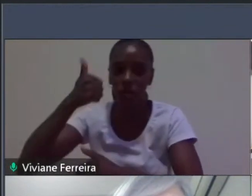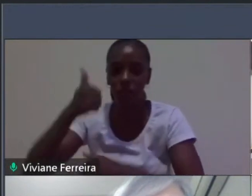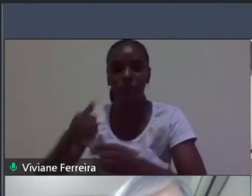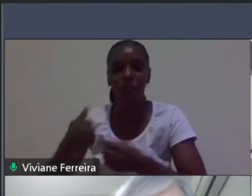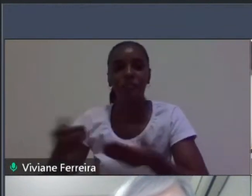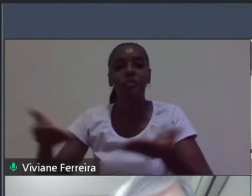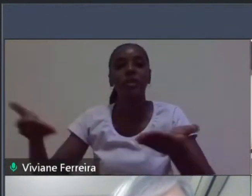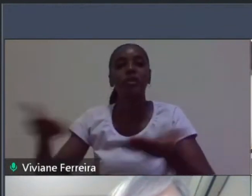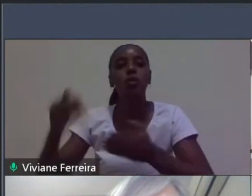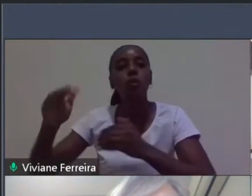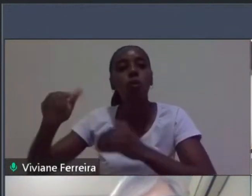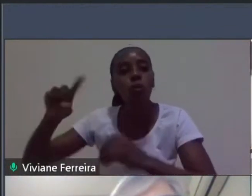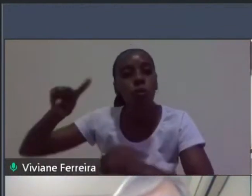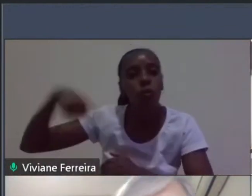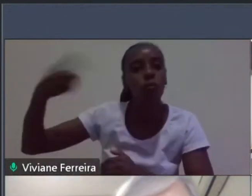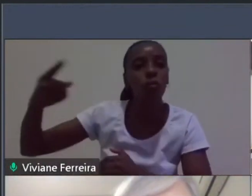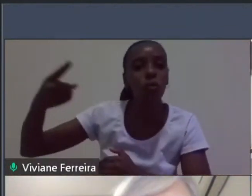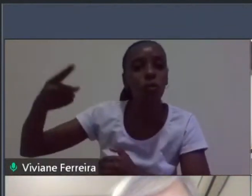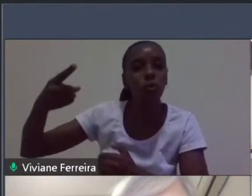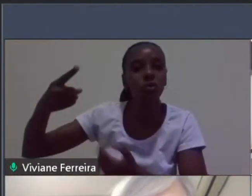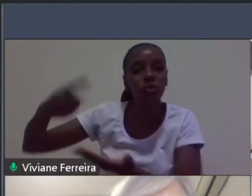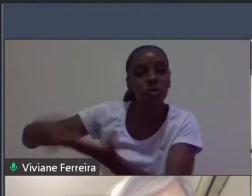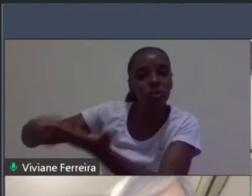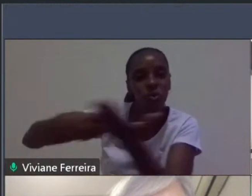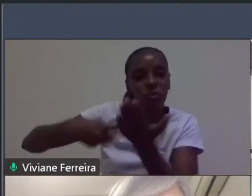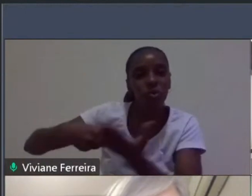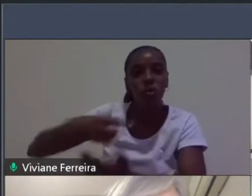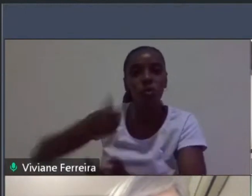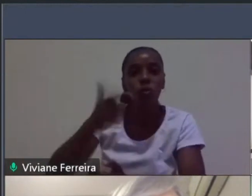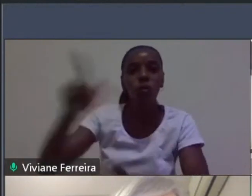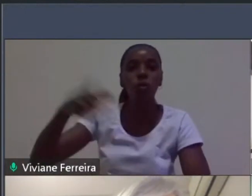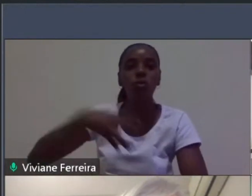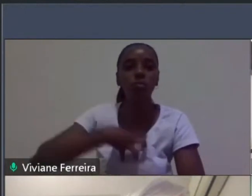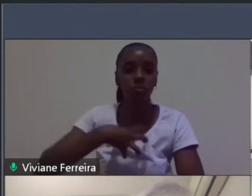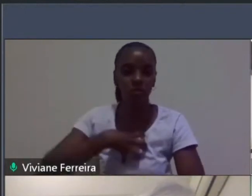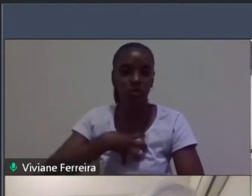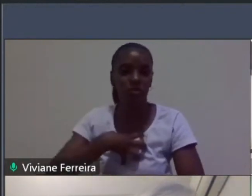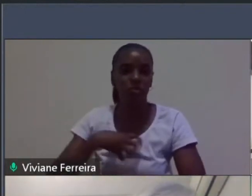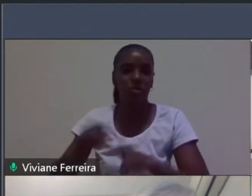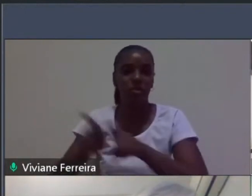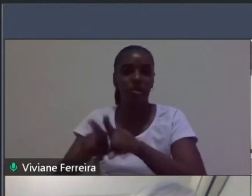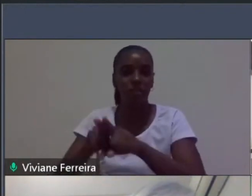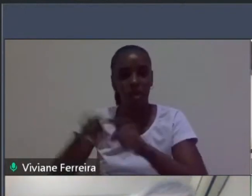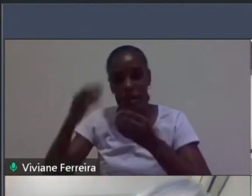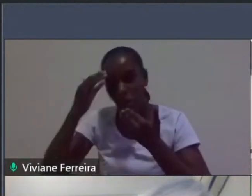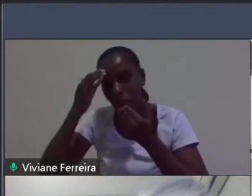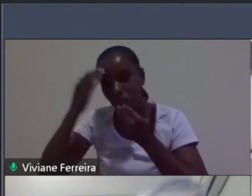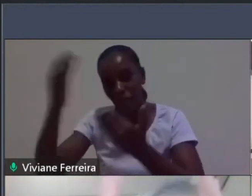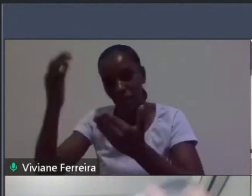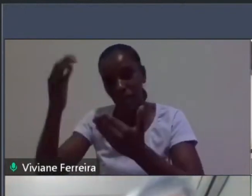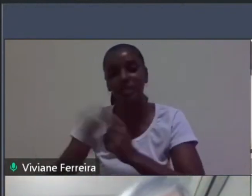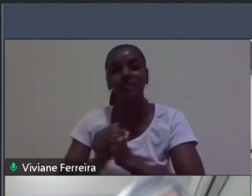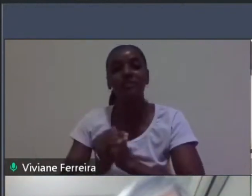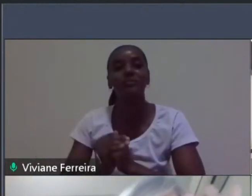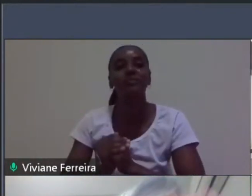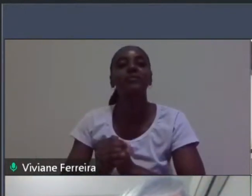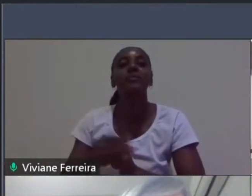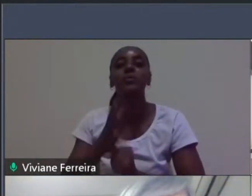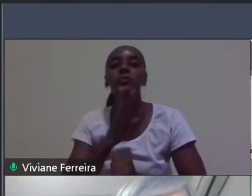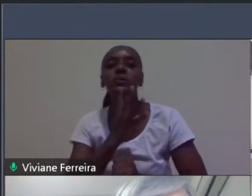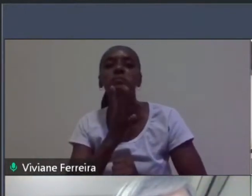próximo a gente já está vendo outras formas de montar o webinar. Obrigado, Luísa, pelo teu conhecimento, pela tua atitude, pela